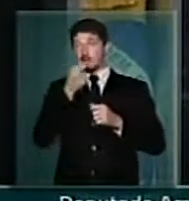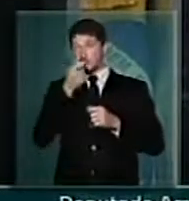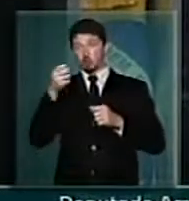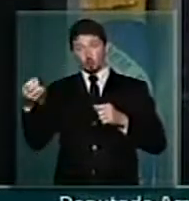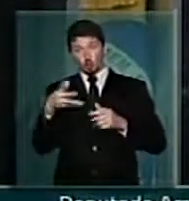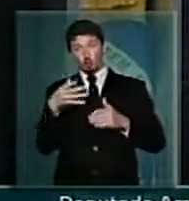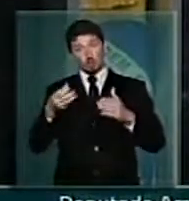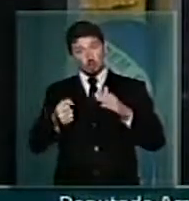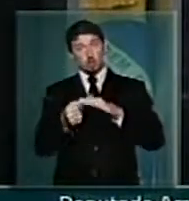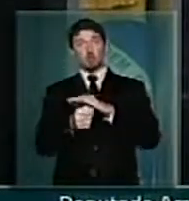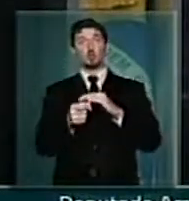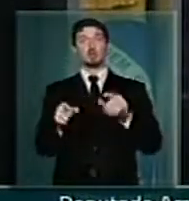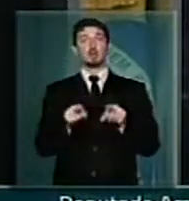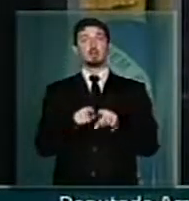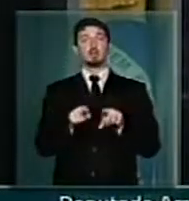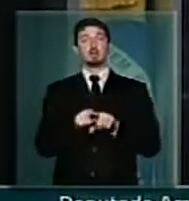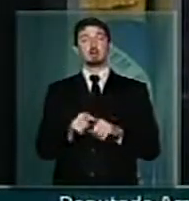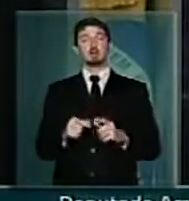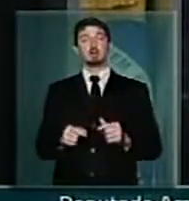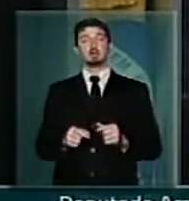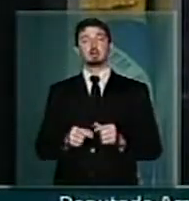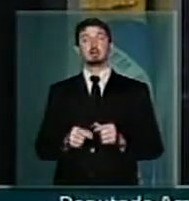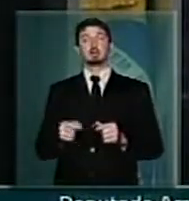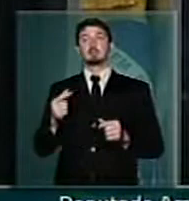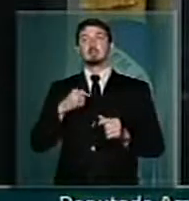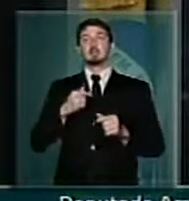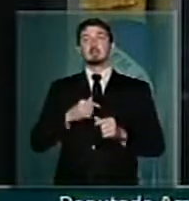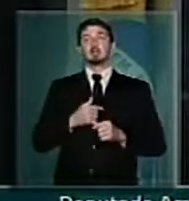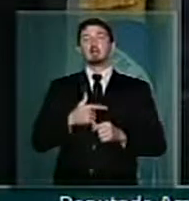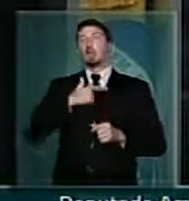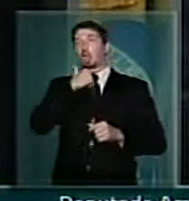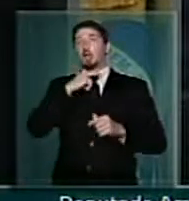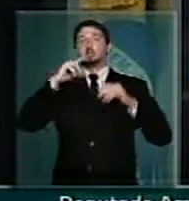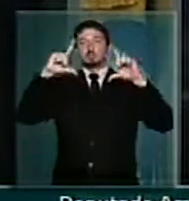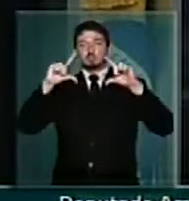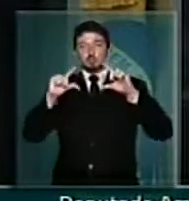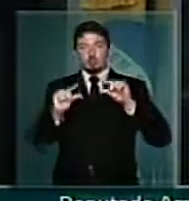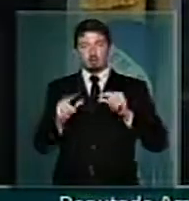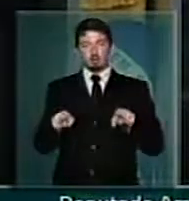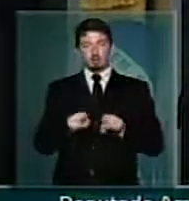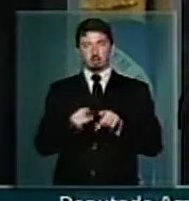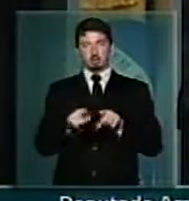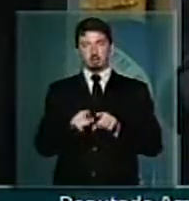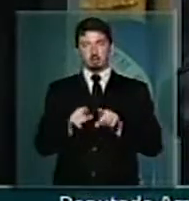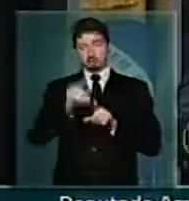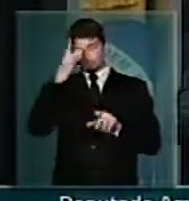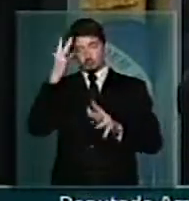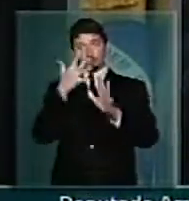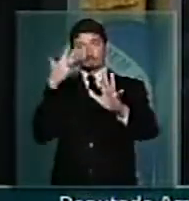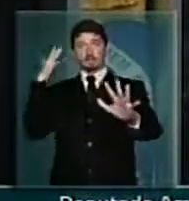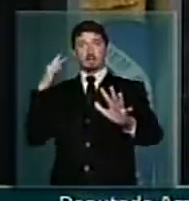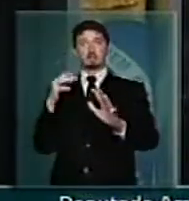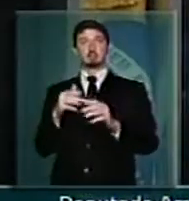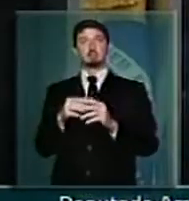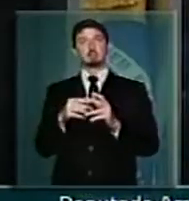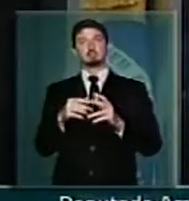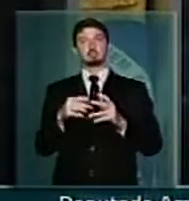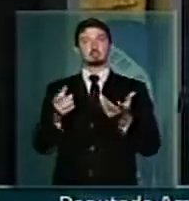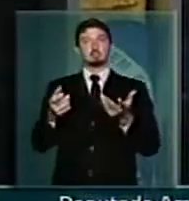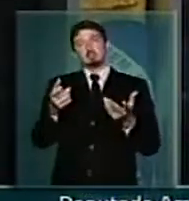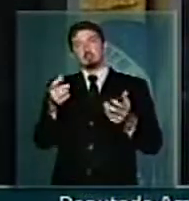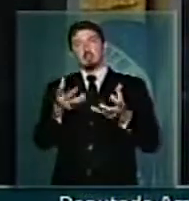medicamentos, para que nós desapoguemos as emergências. Então não adianta ficar criticando o